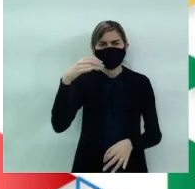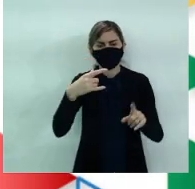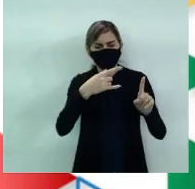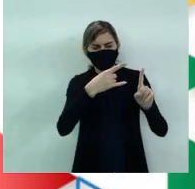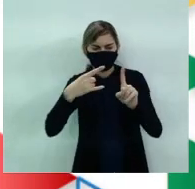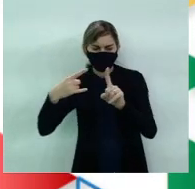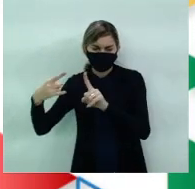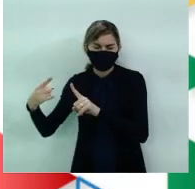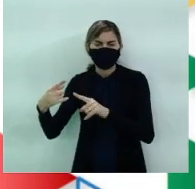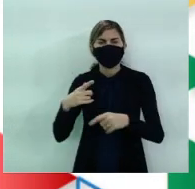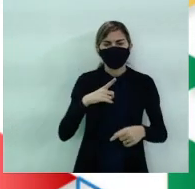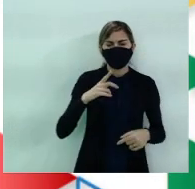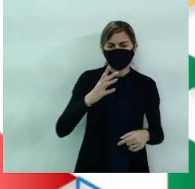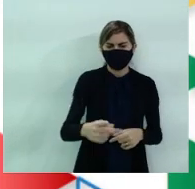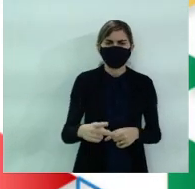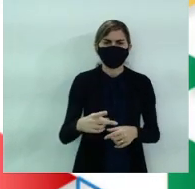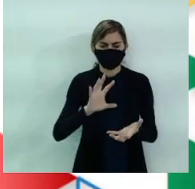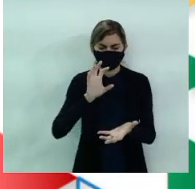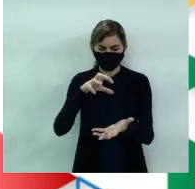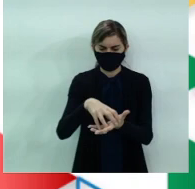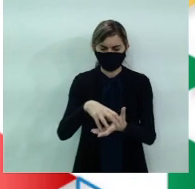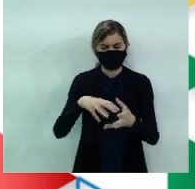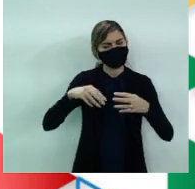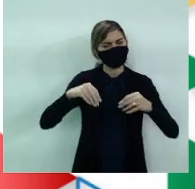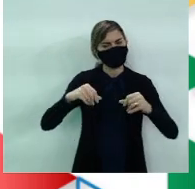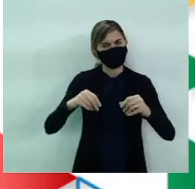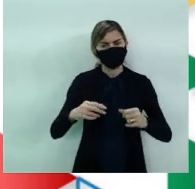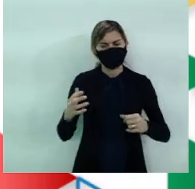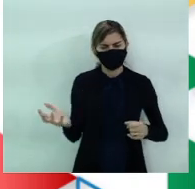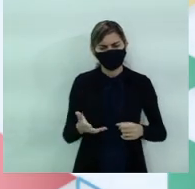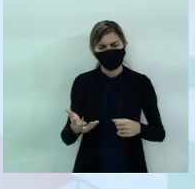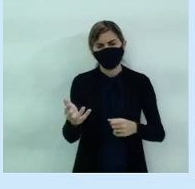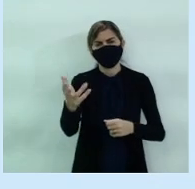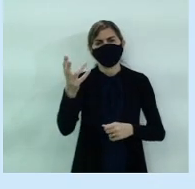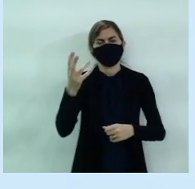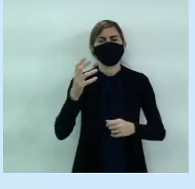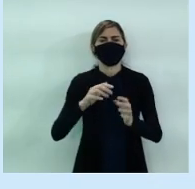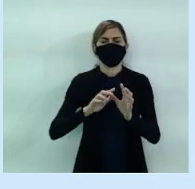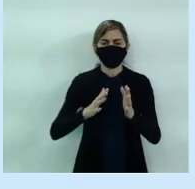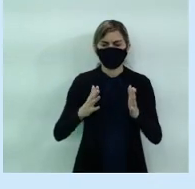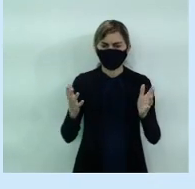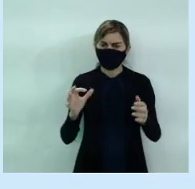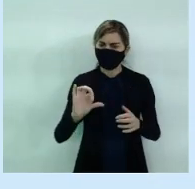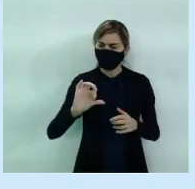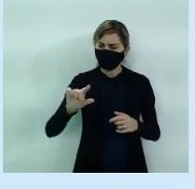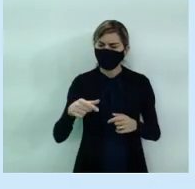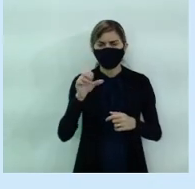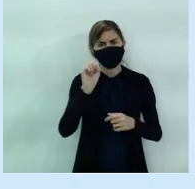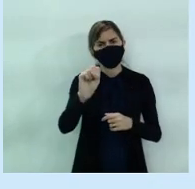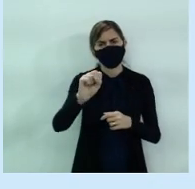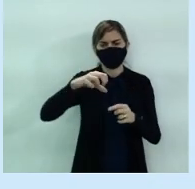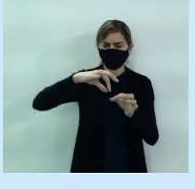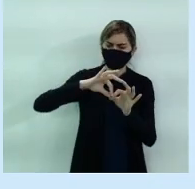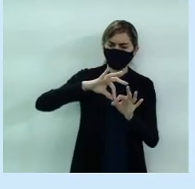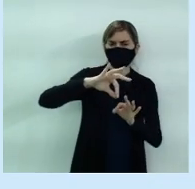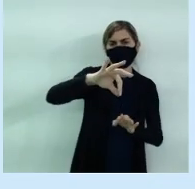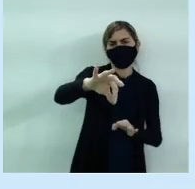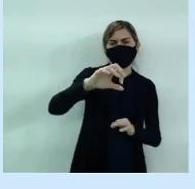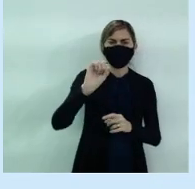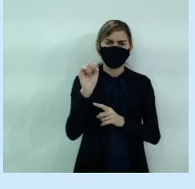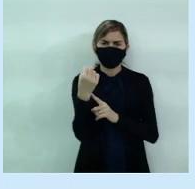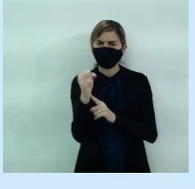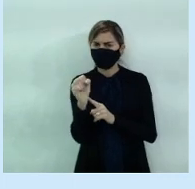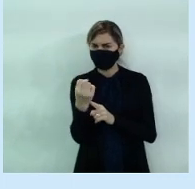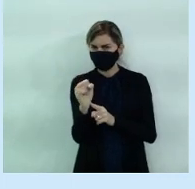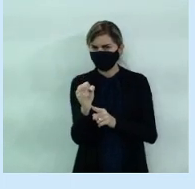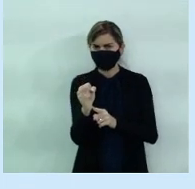em direção ao centro da Terra com a velocidade que vai aumentar em 9,8 metros por segundo